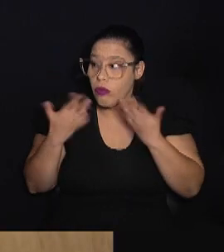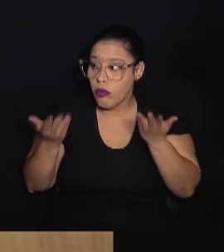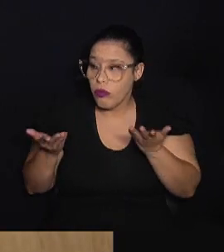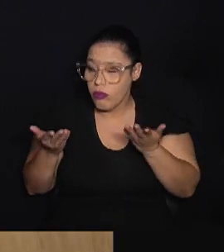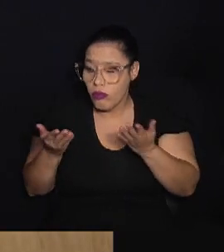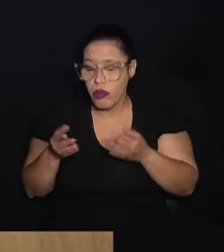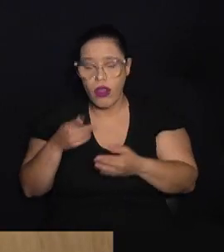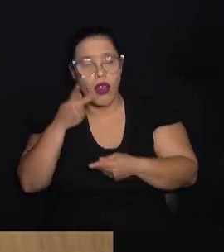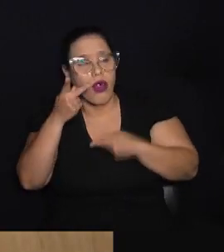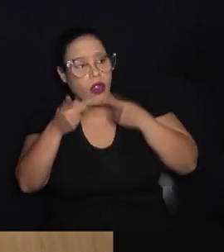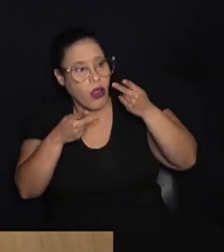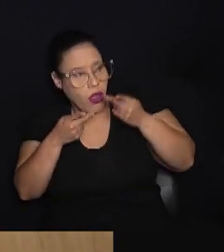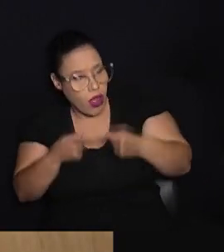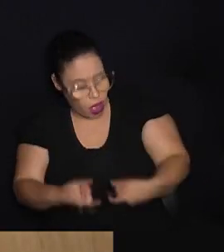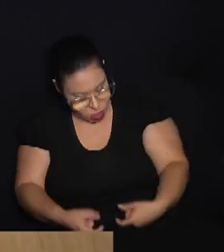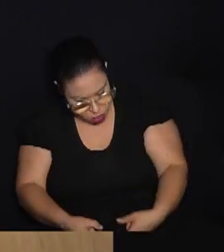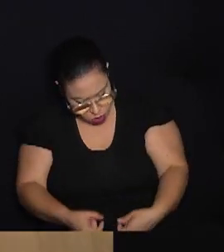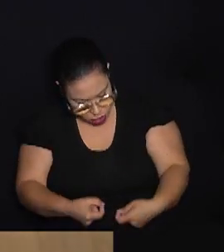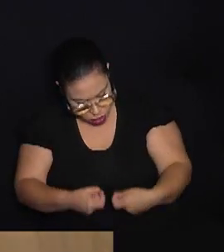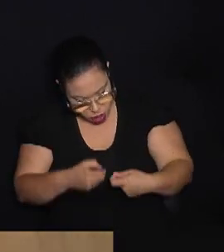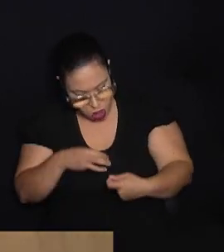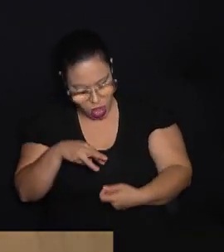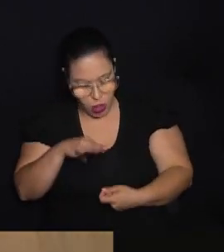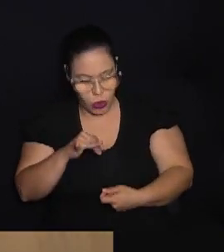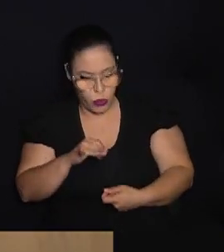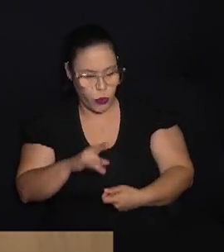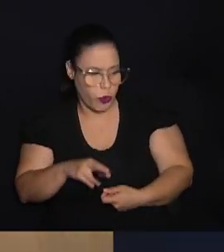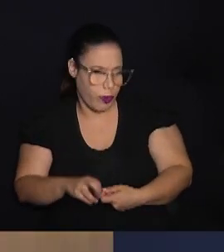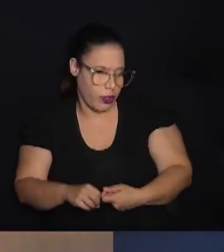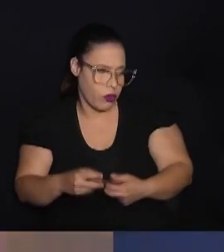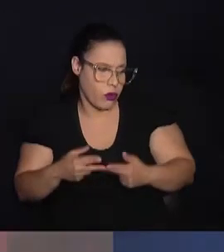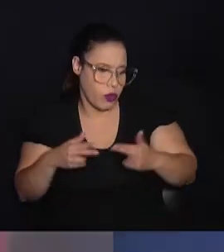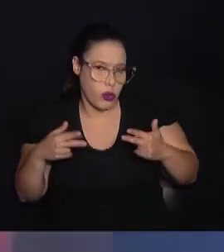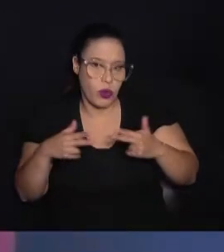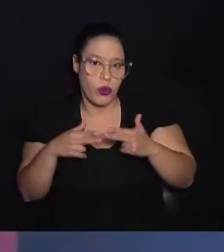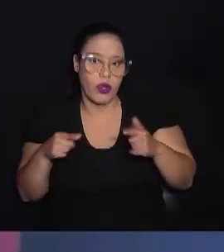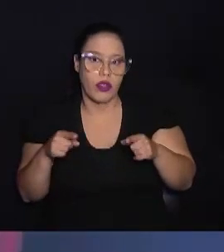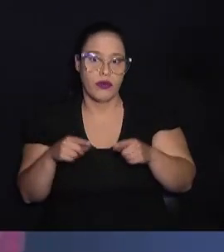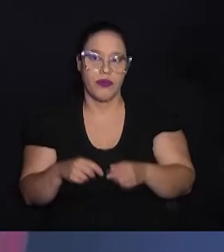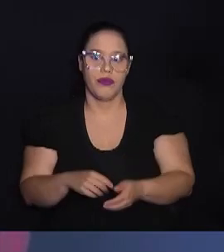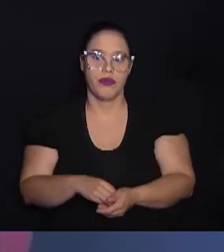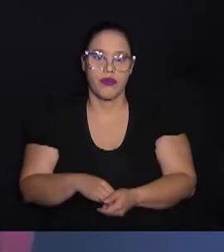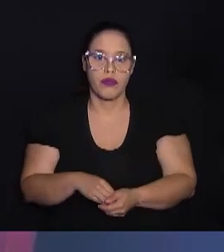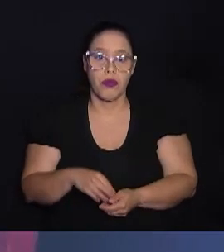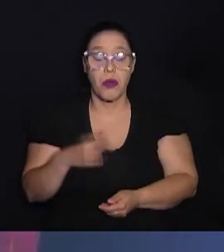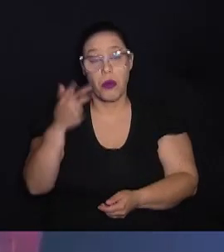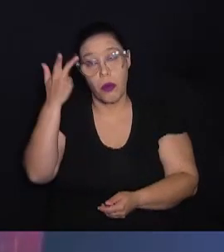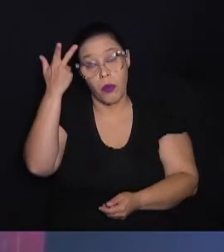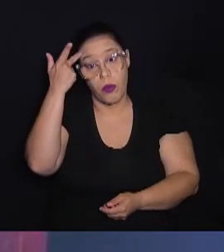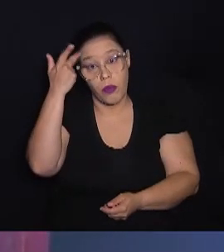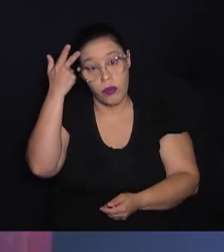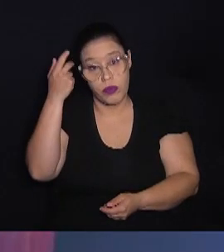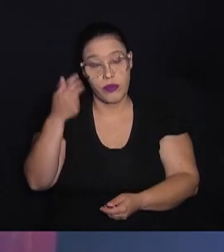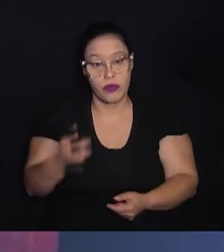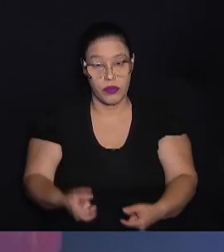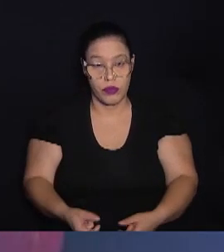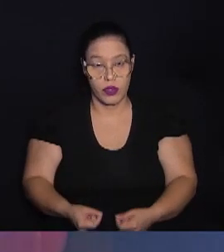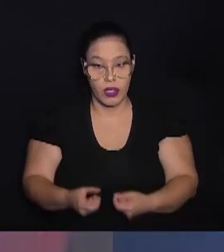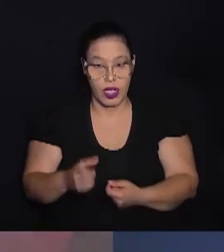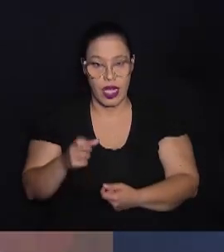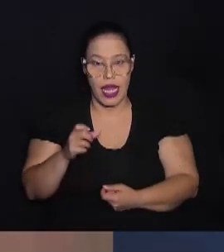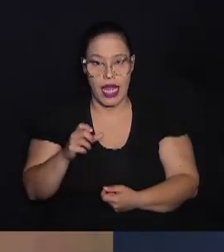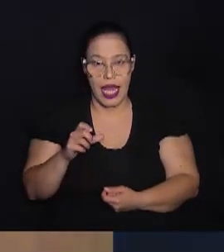Quando a gente fala de câncer de endométrio, realmente existem vários tipos, né? O mais frequente é chamado